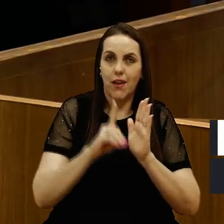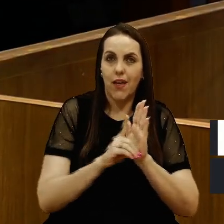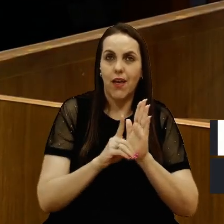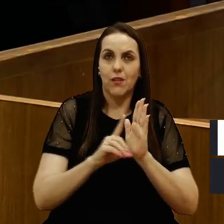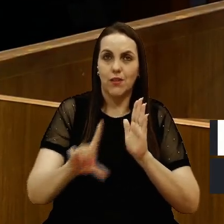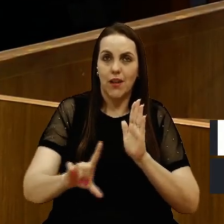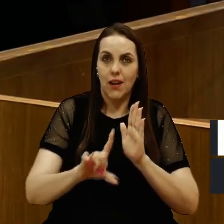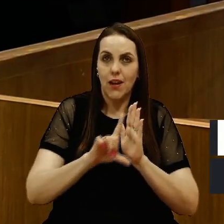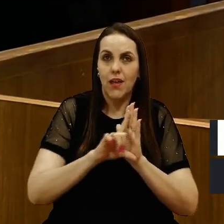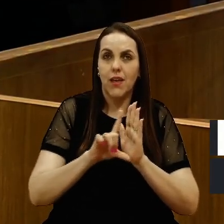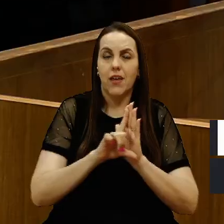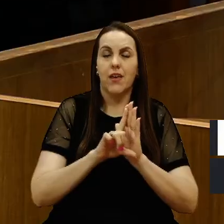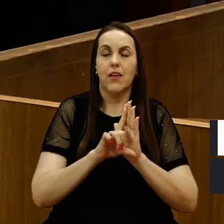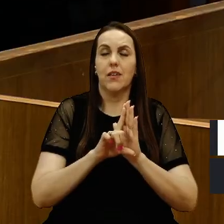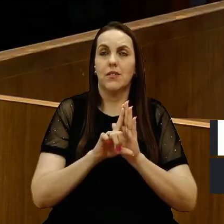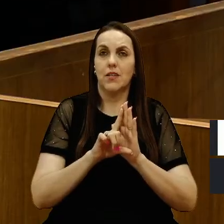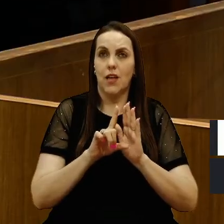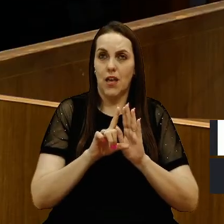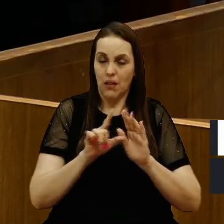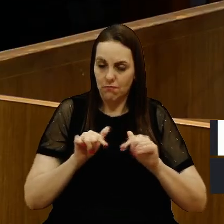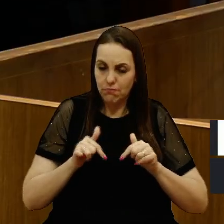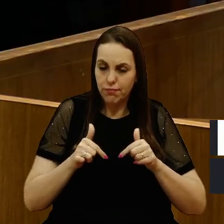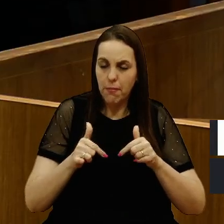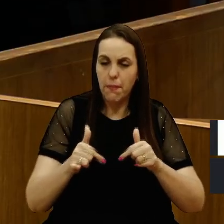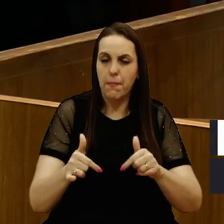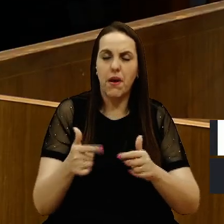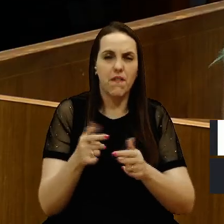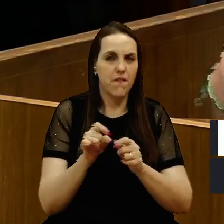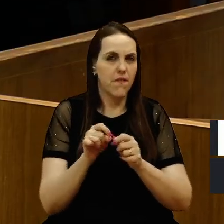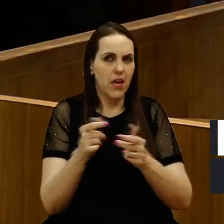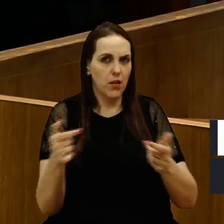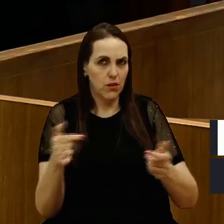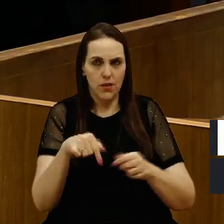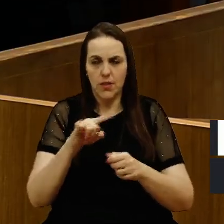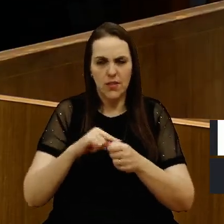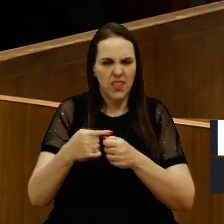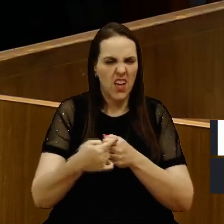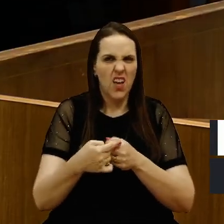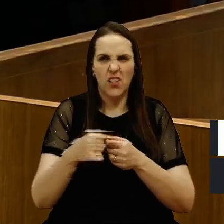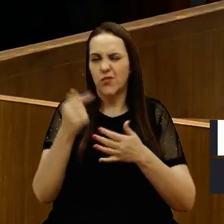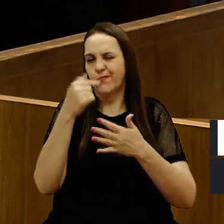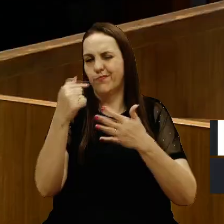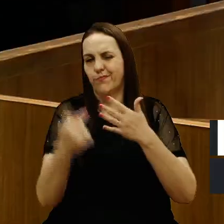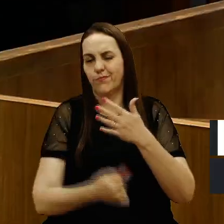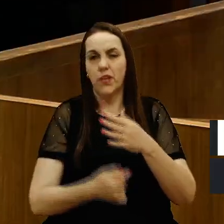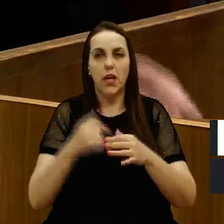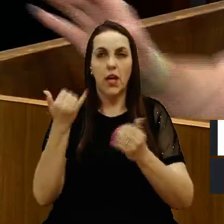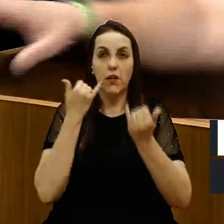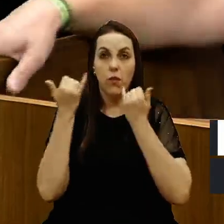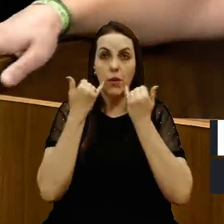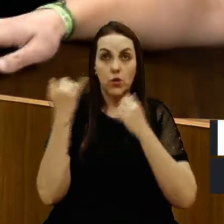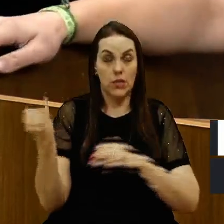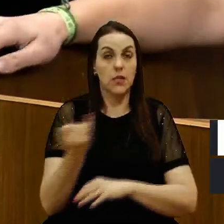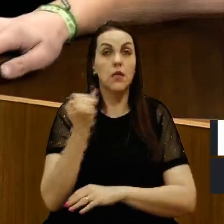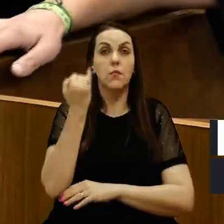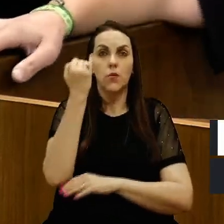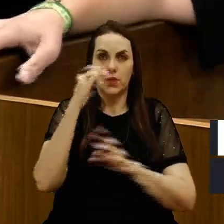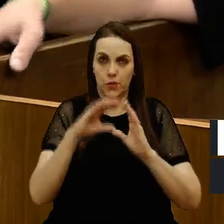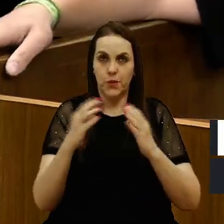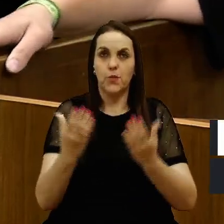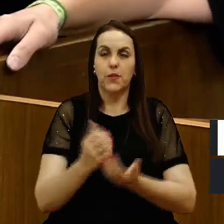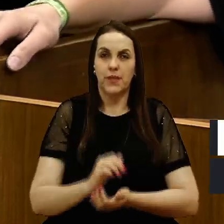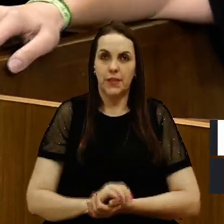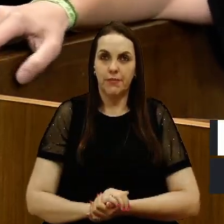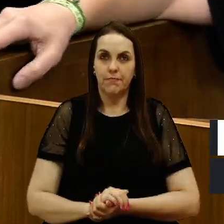as operações que a guarda vem fazendo na nossa cidade, né, enfim, várias informações importantes para a nossa comunidade.